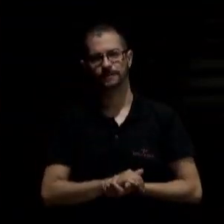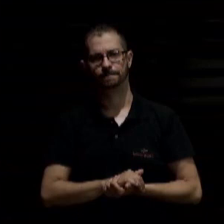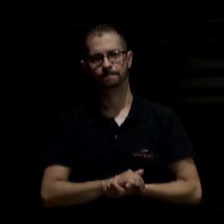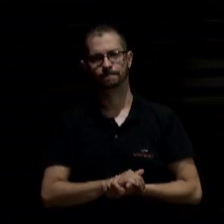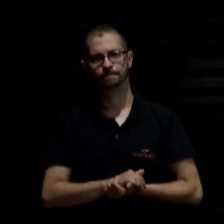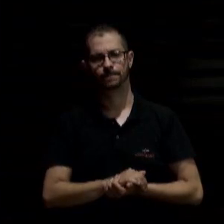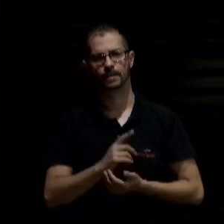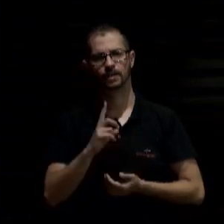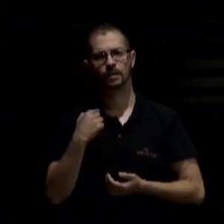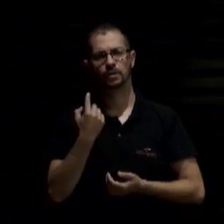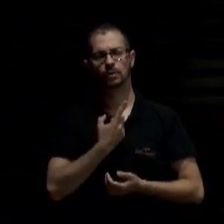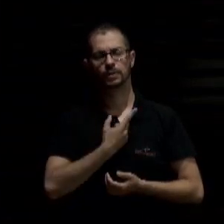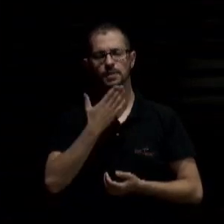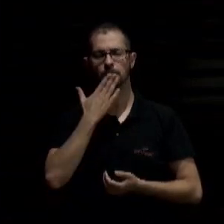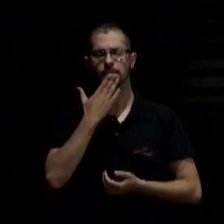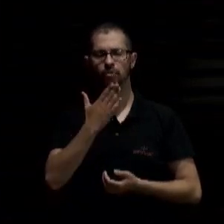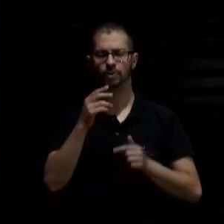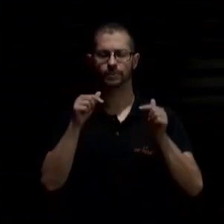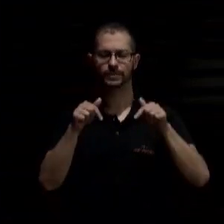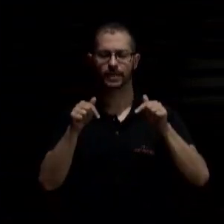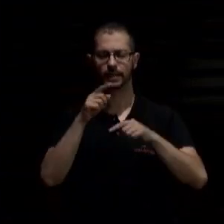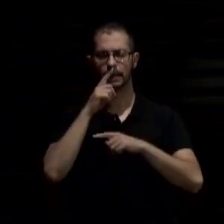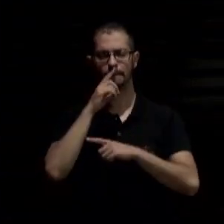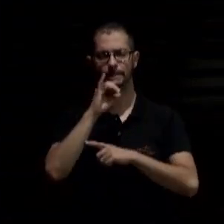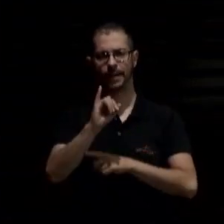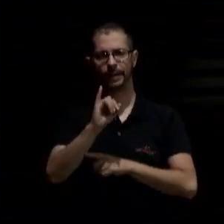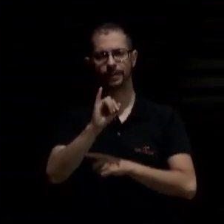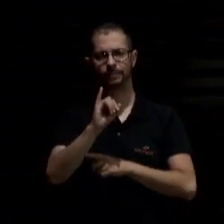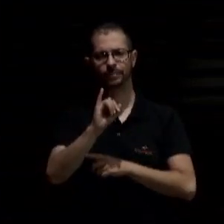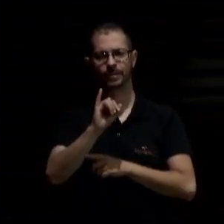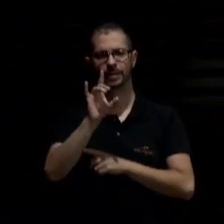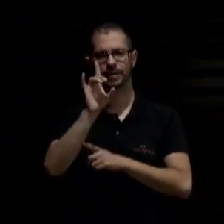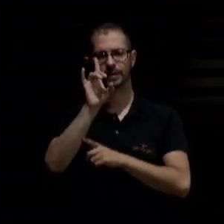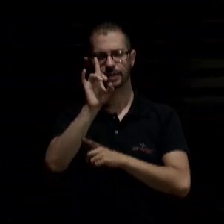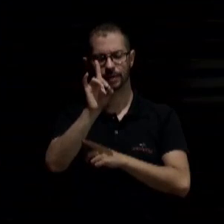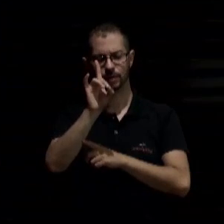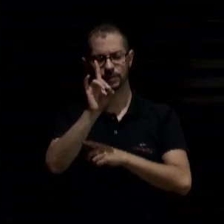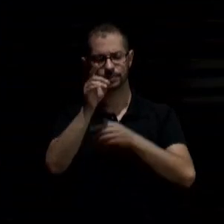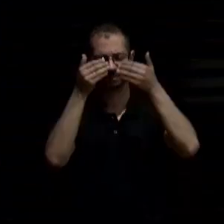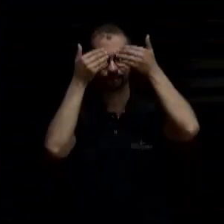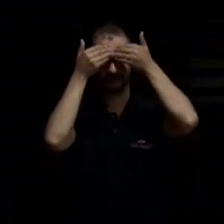nós pedimos aqui, Pai, que Tu abras o nosso entendimento